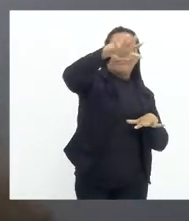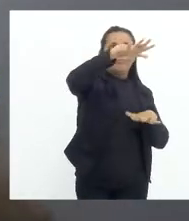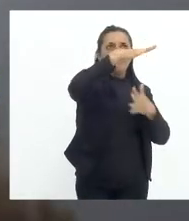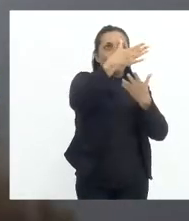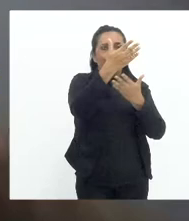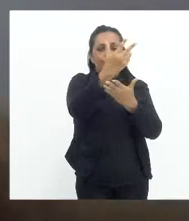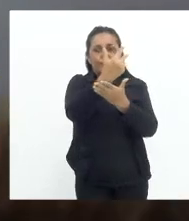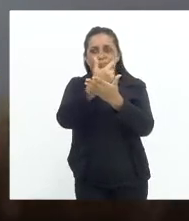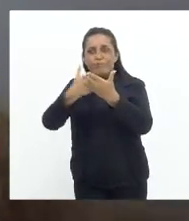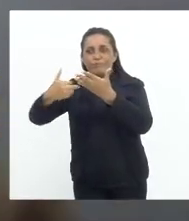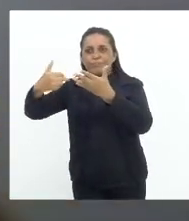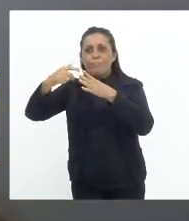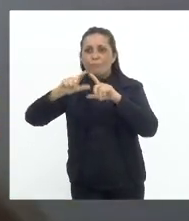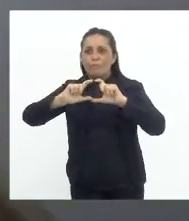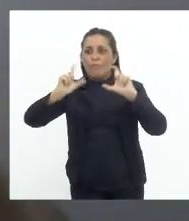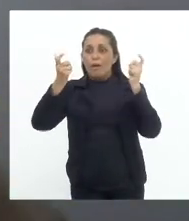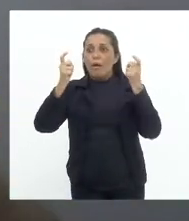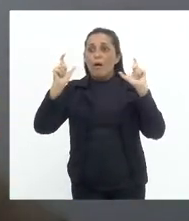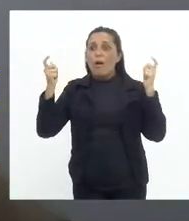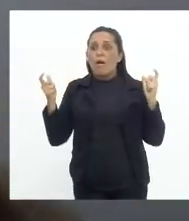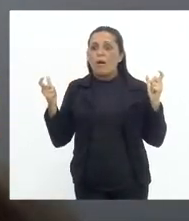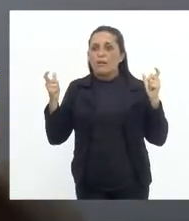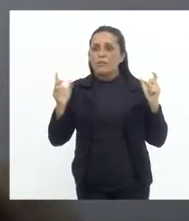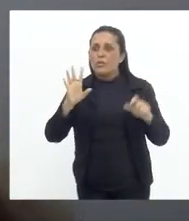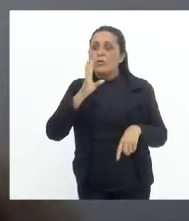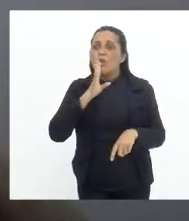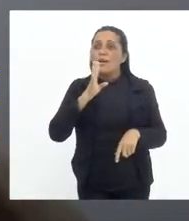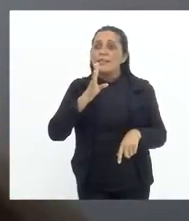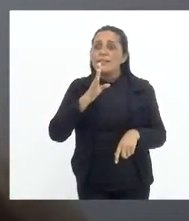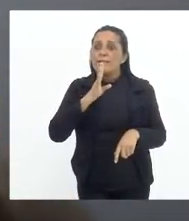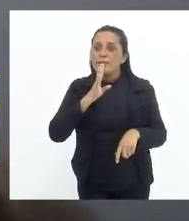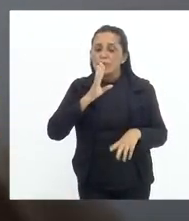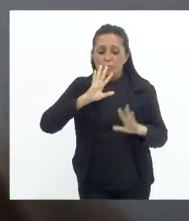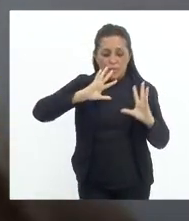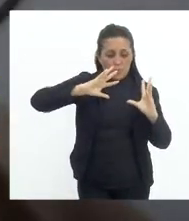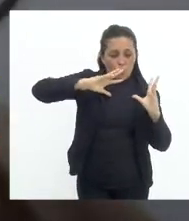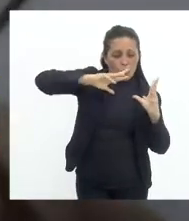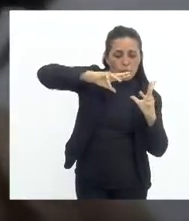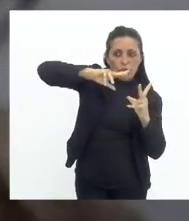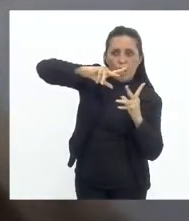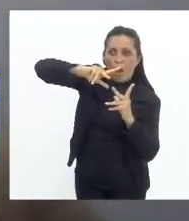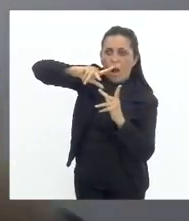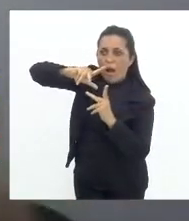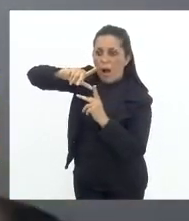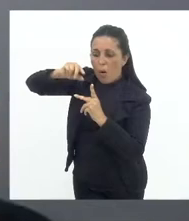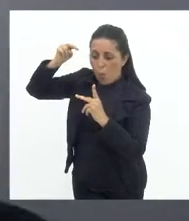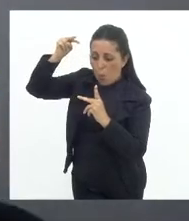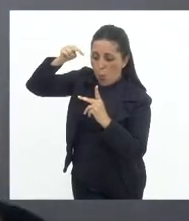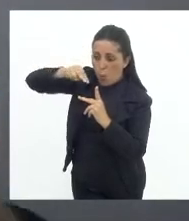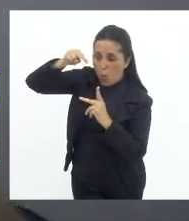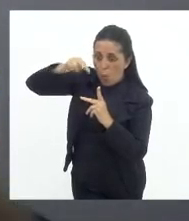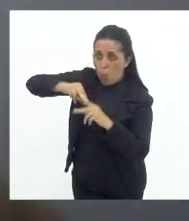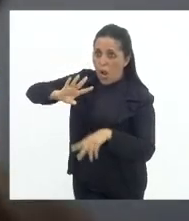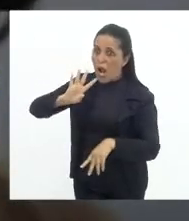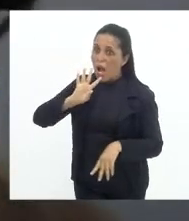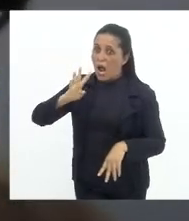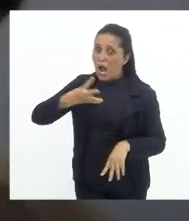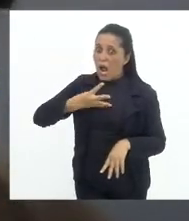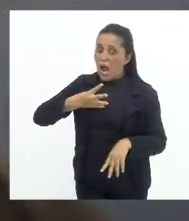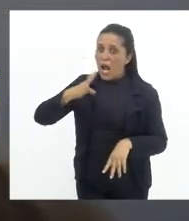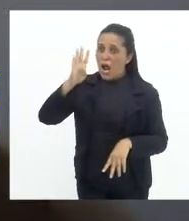é um dos maiores é conhecida dentro mundial no mundo todo e foi o